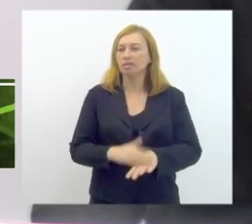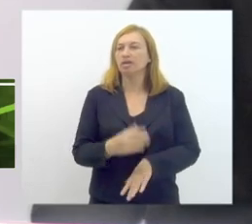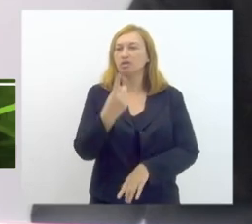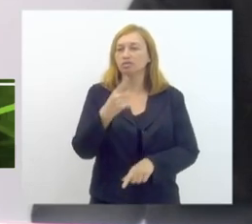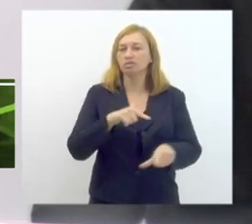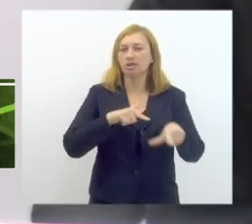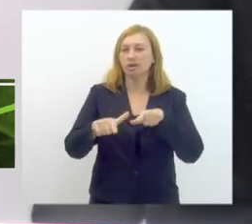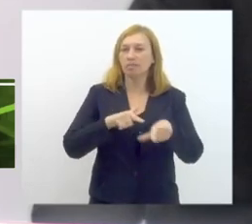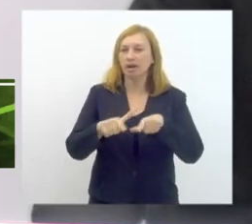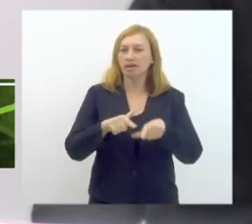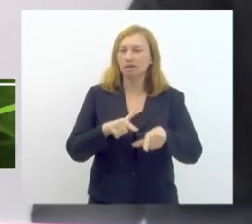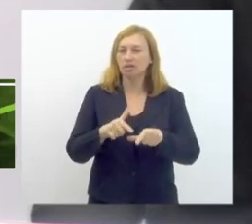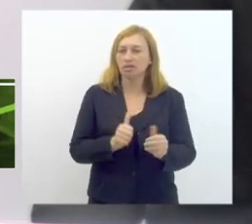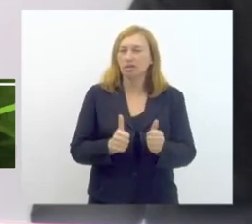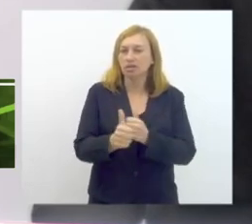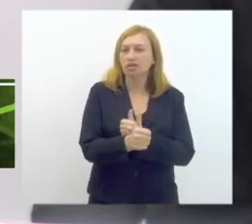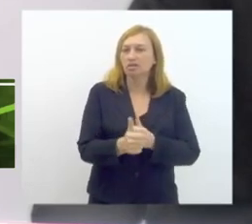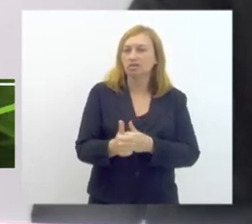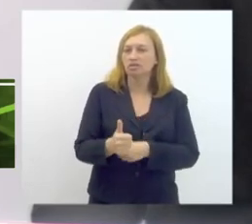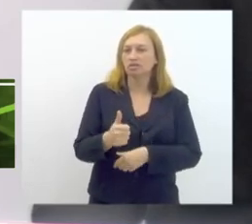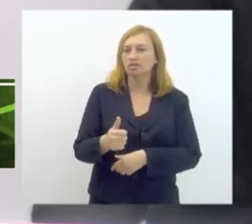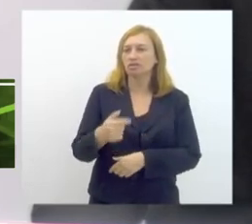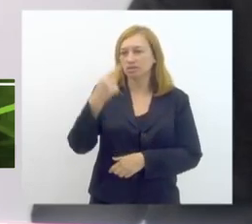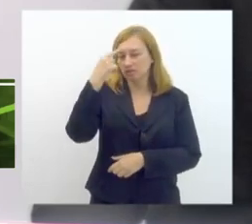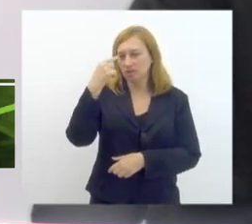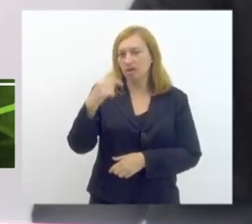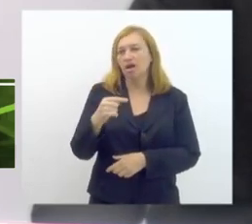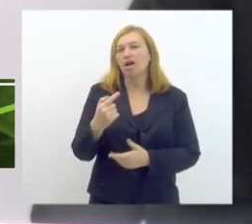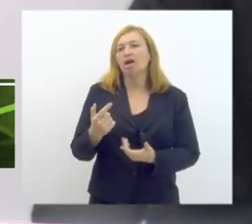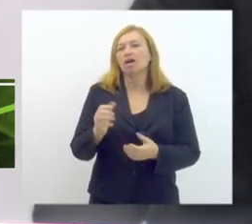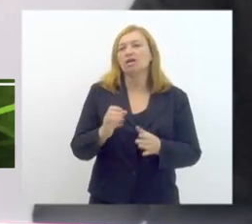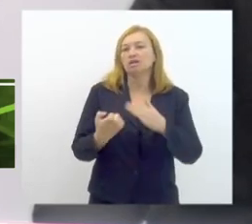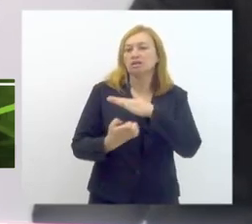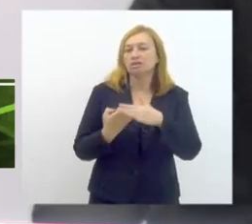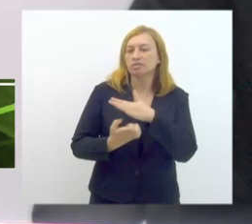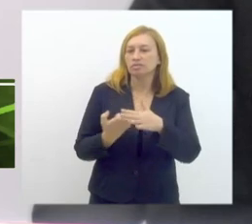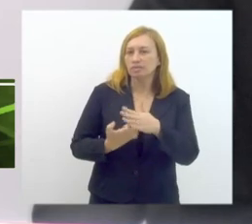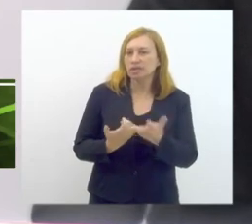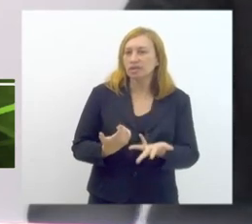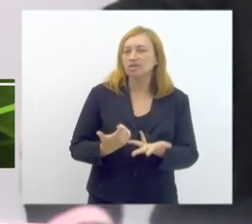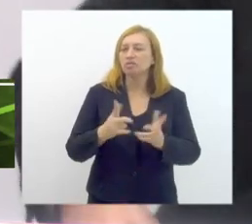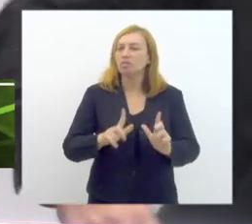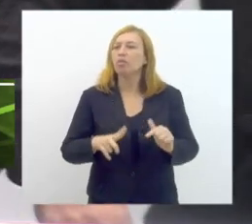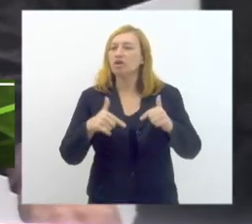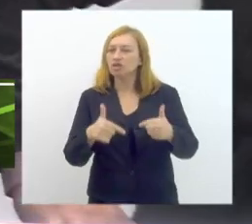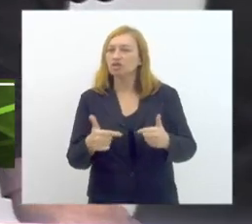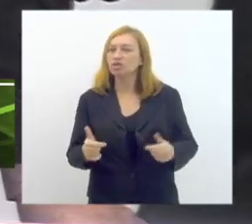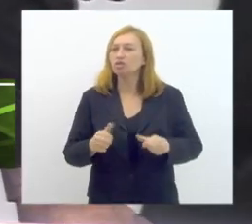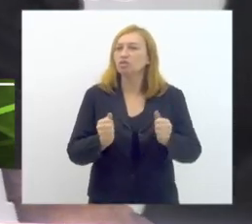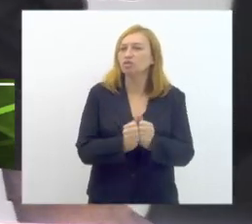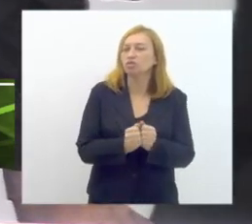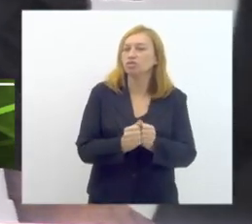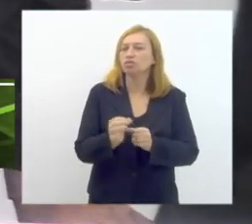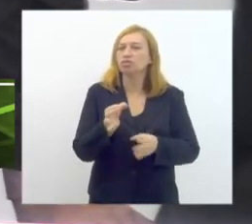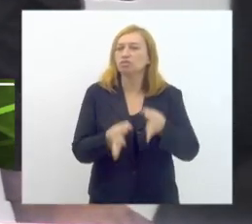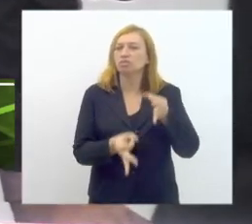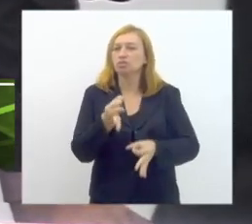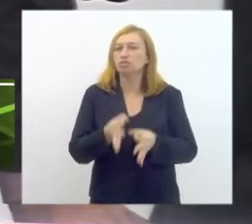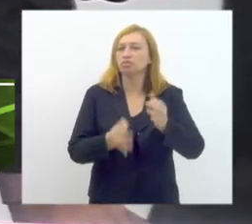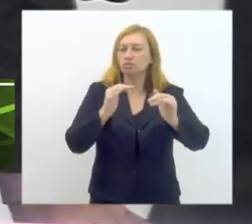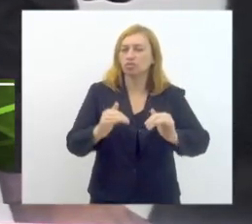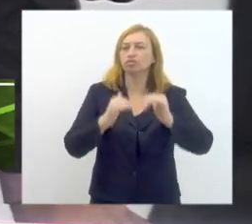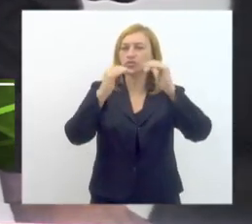frente. Nós fomos demandados pelos consórcios para que fizéssemos uma atuação junto ao Tribunal de Contas